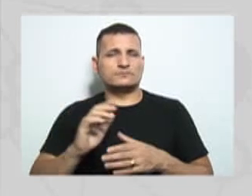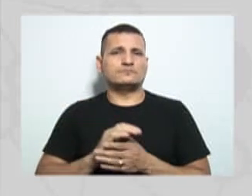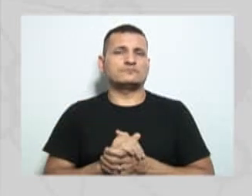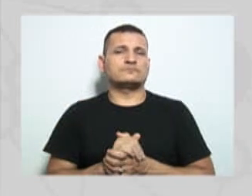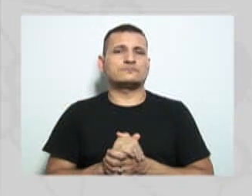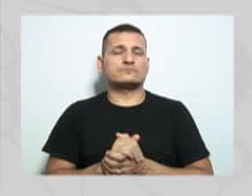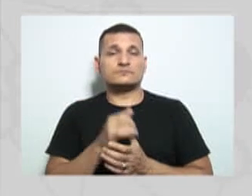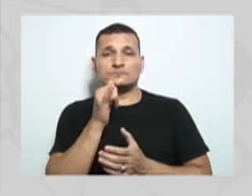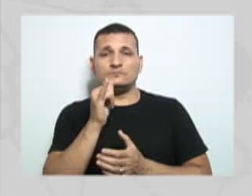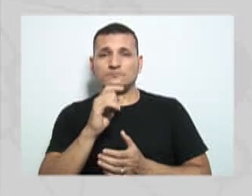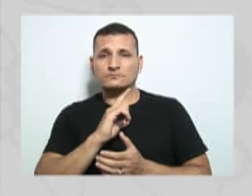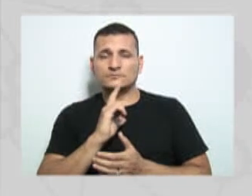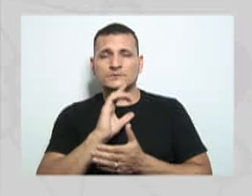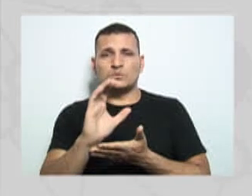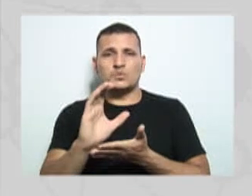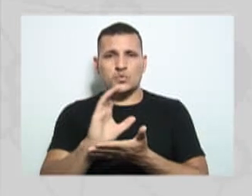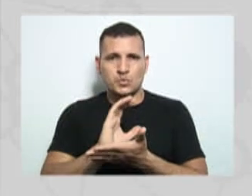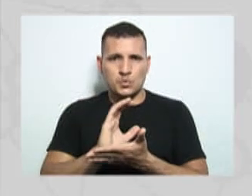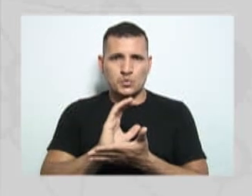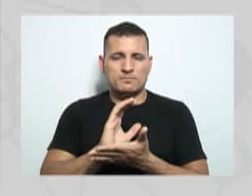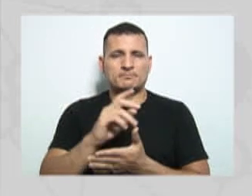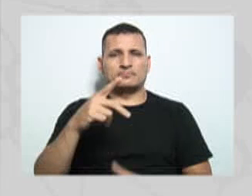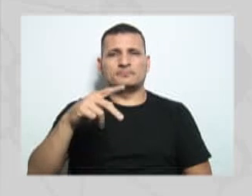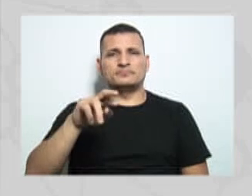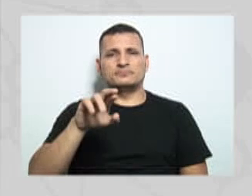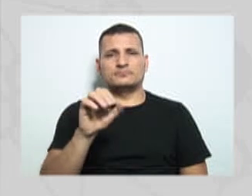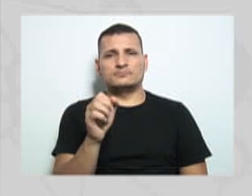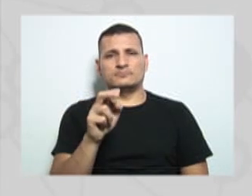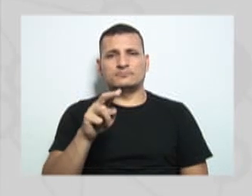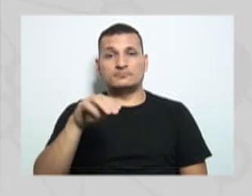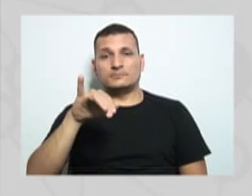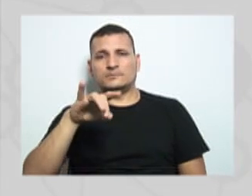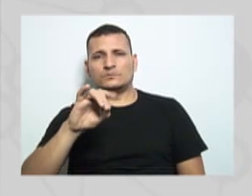presumido, lembrando aqui, ó, corresponderá a